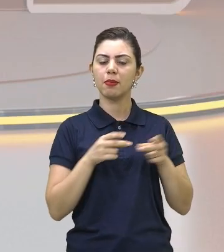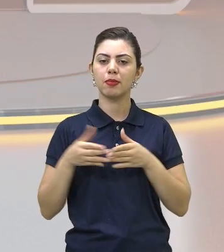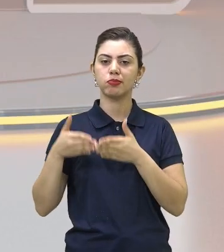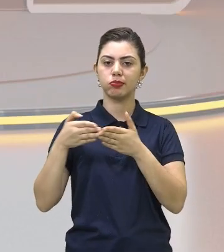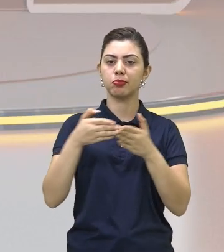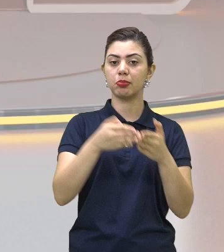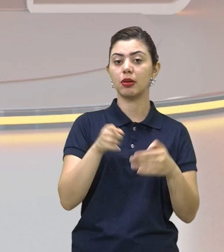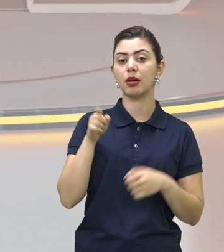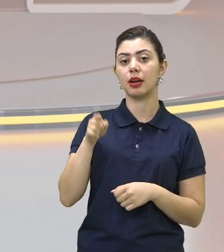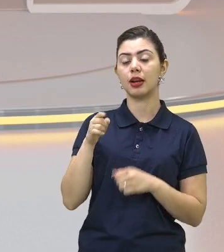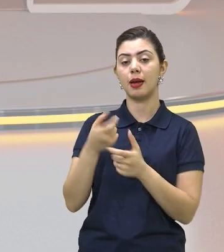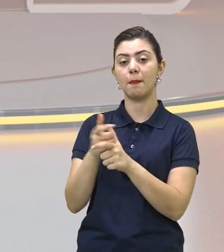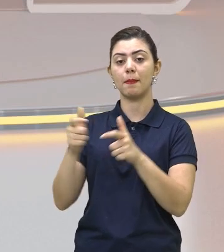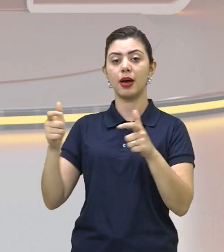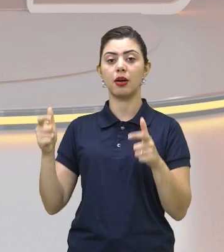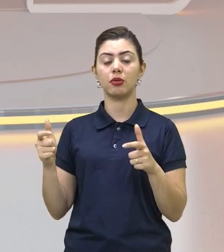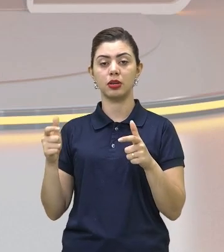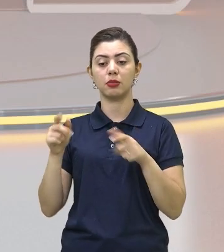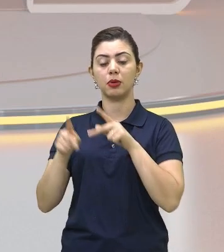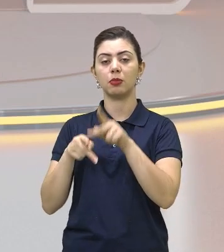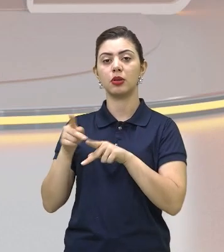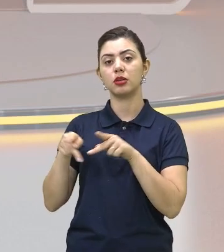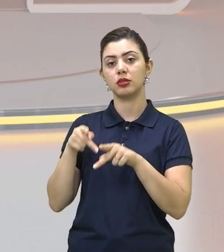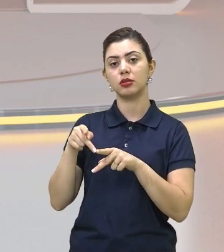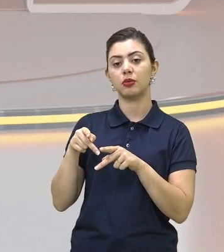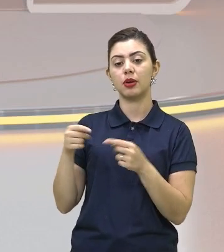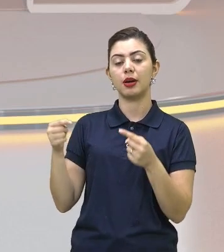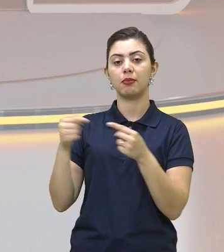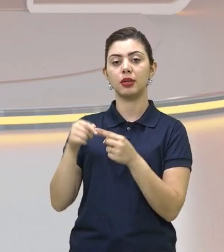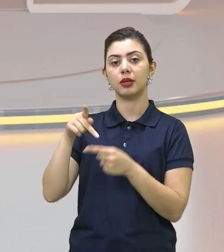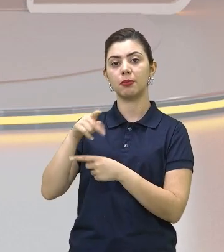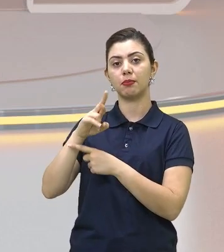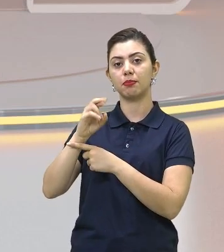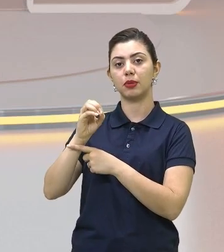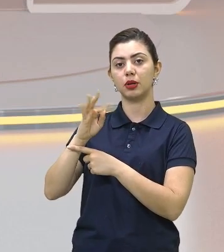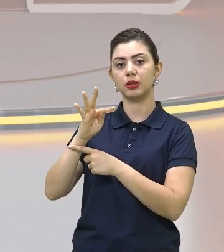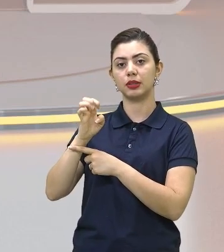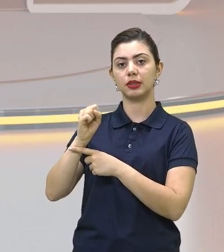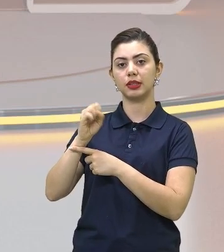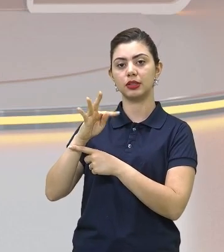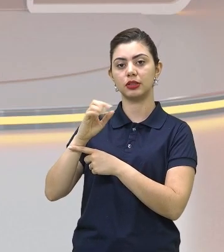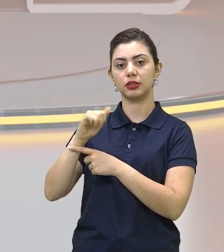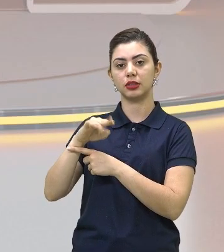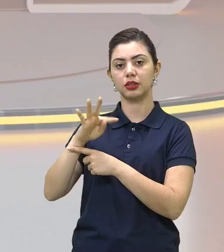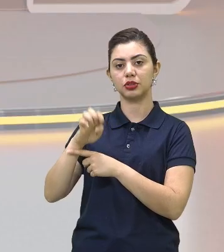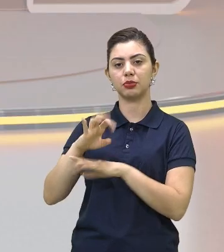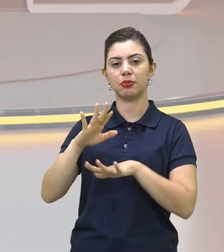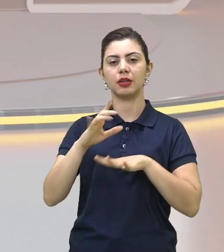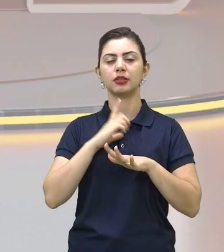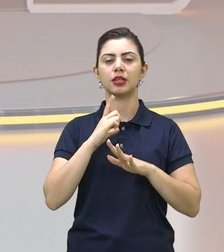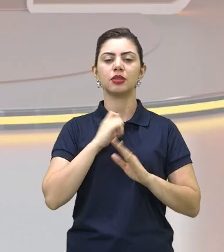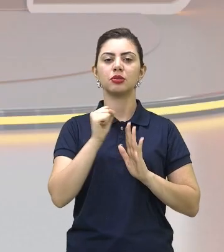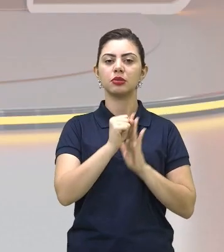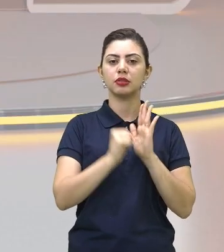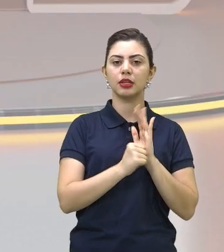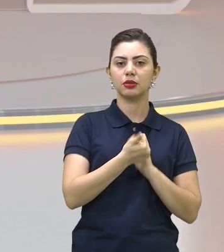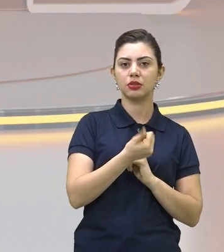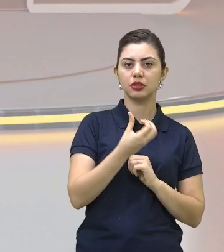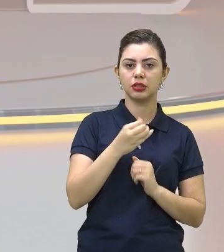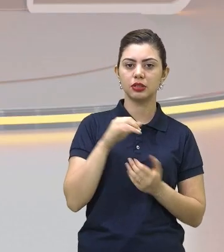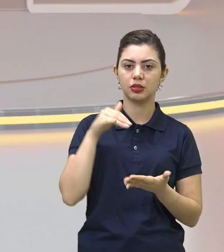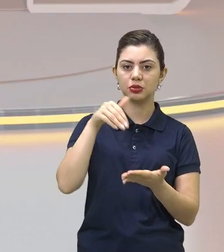era protestante. Pouco antes, no final então do século XVI, a República